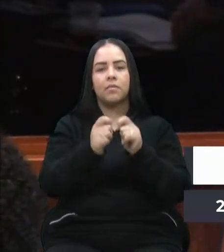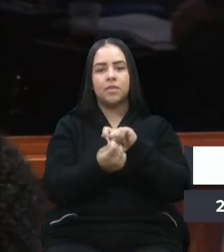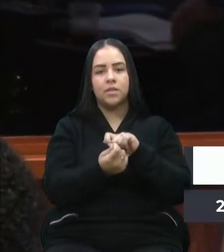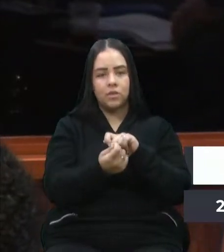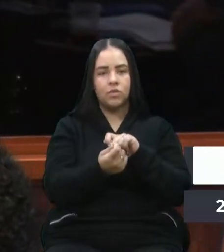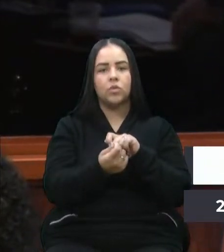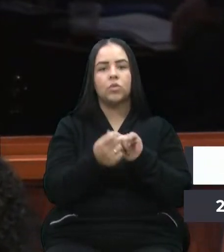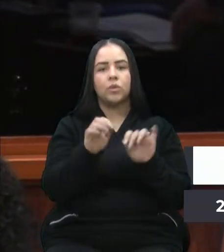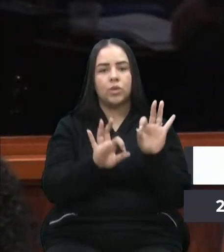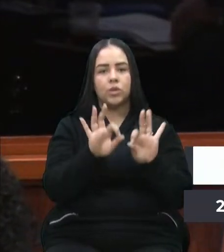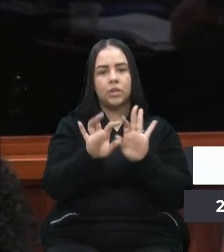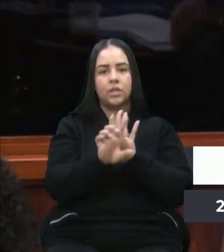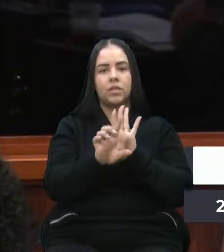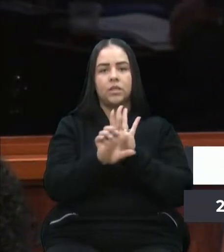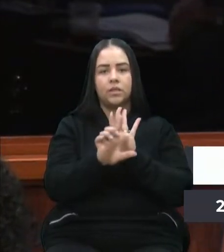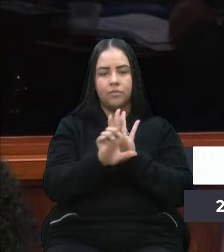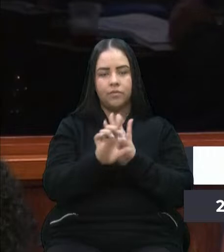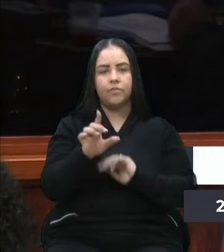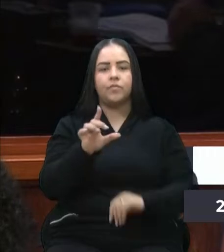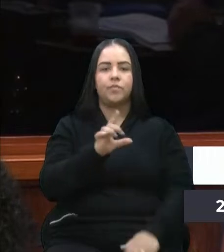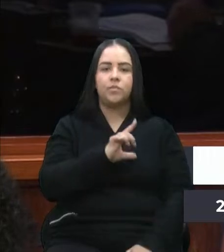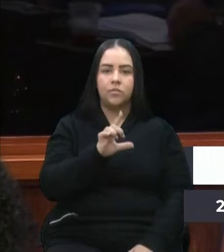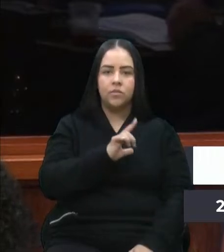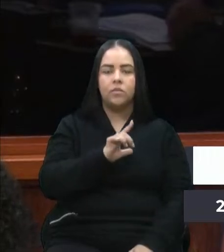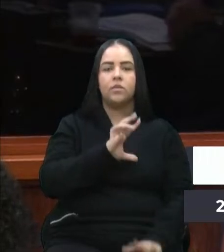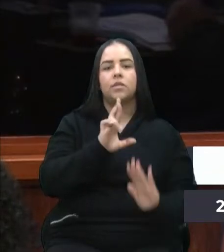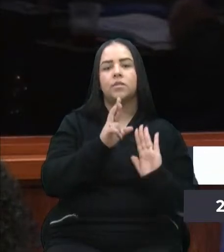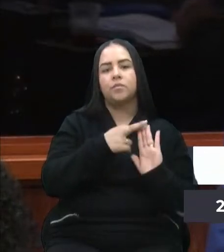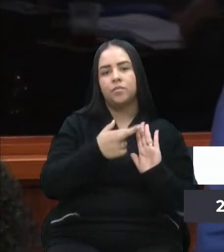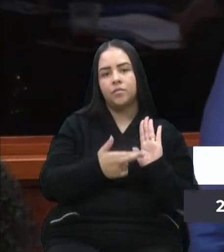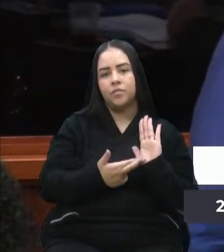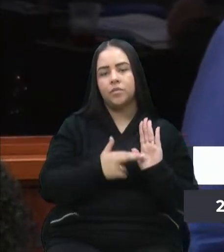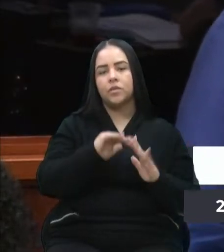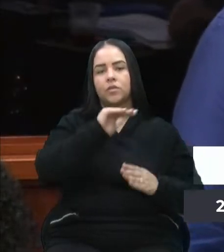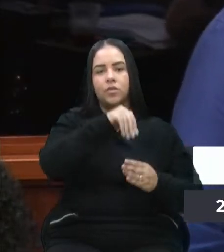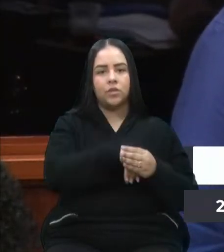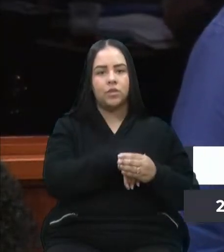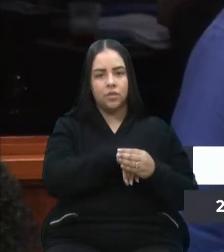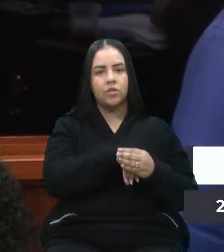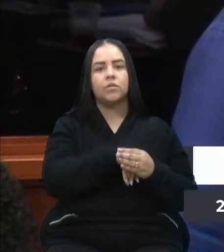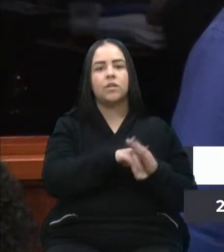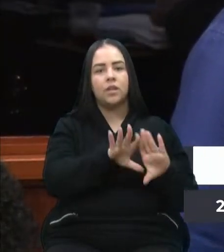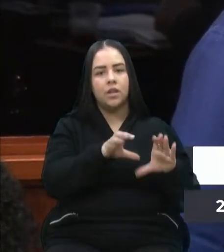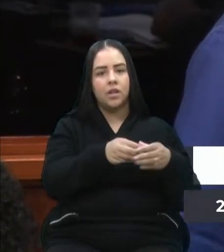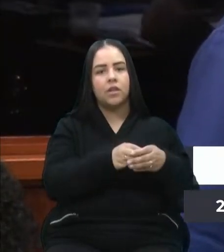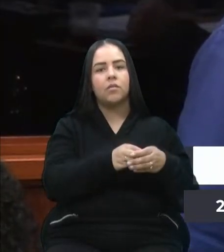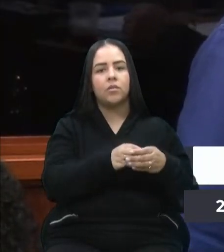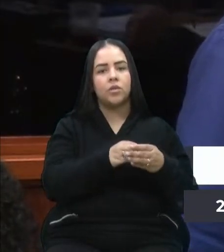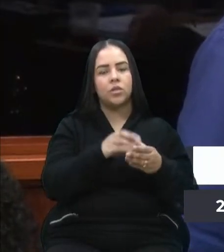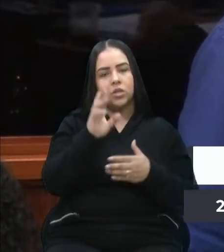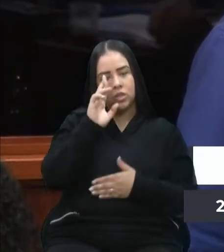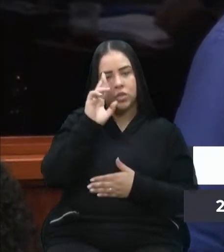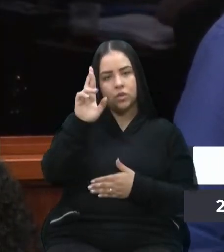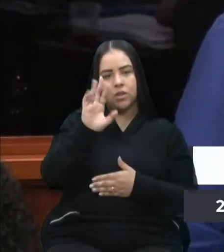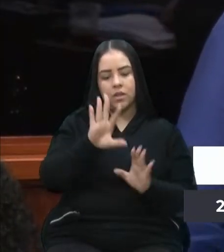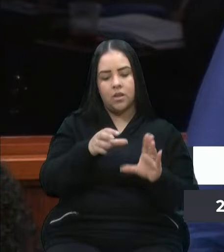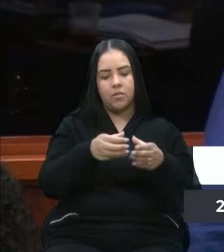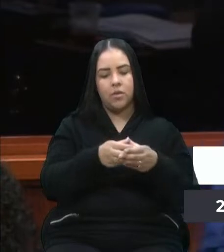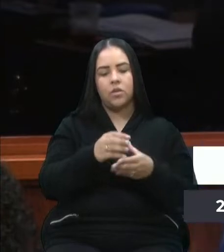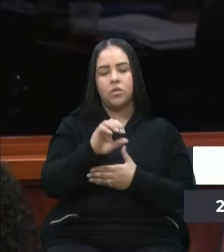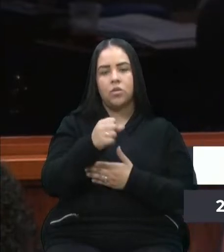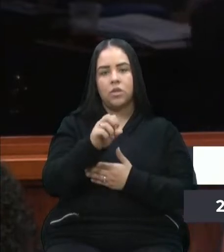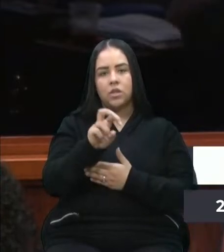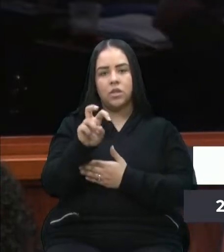do projeto de lei que trata do regramento para a eleição das equipes diretivas, das nossas